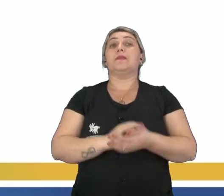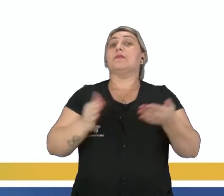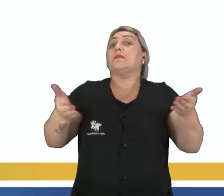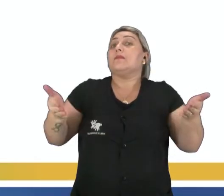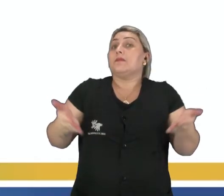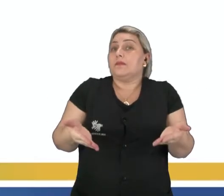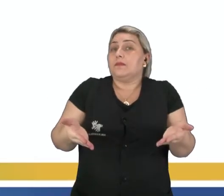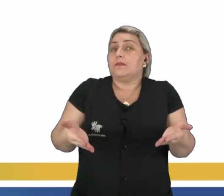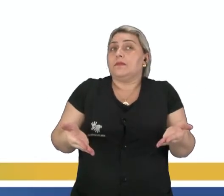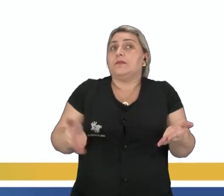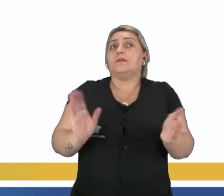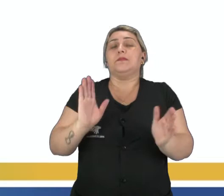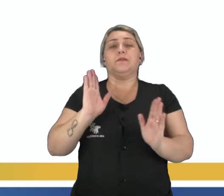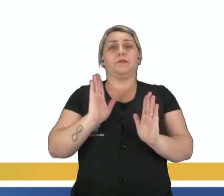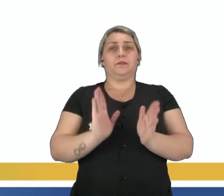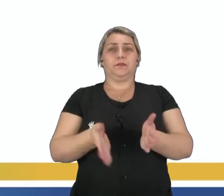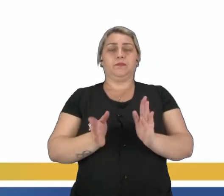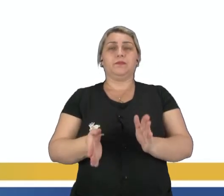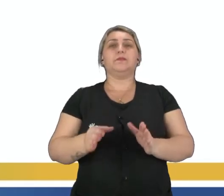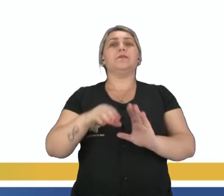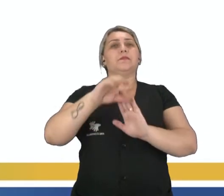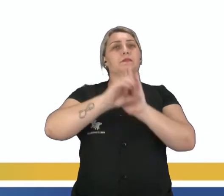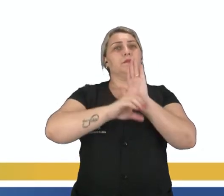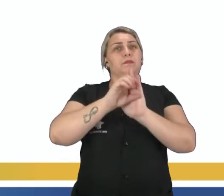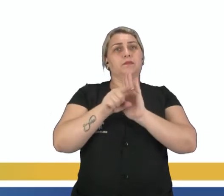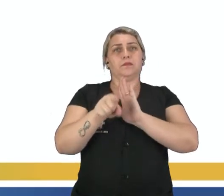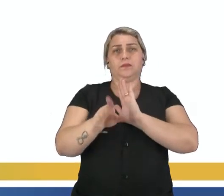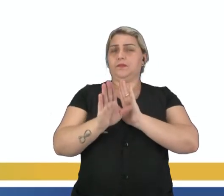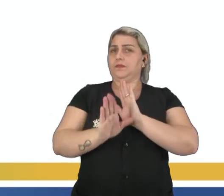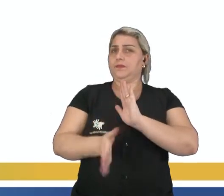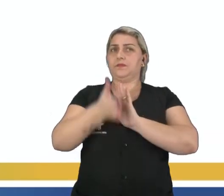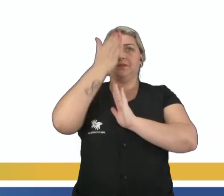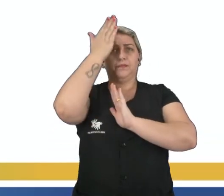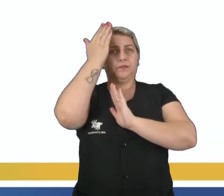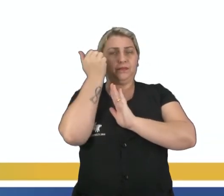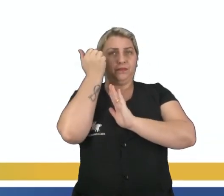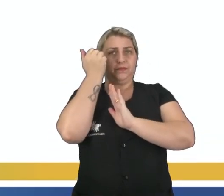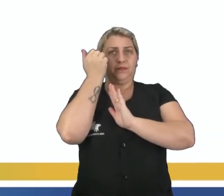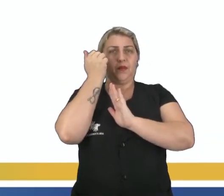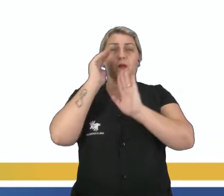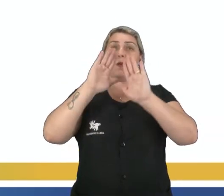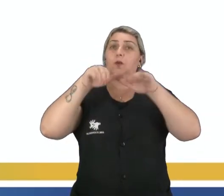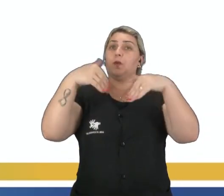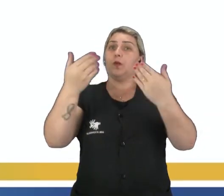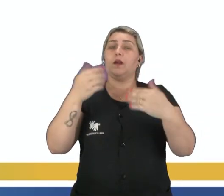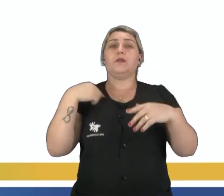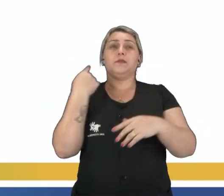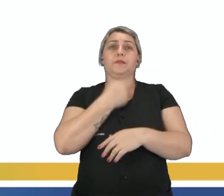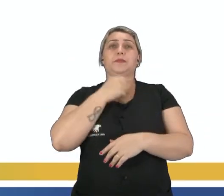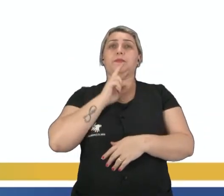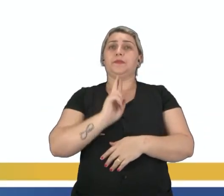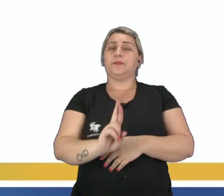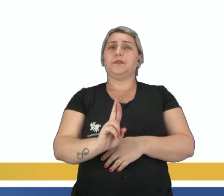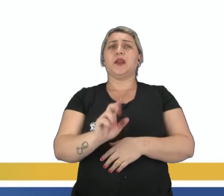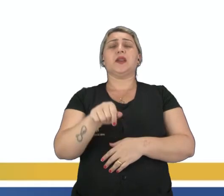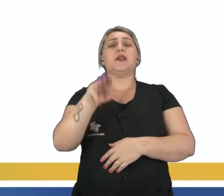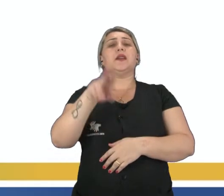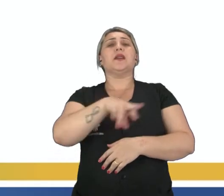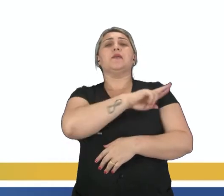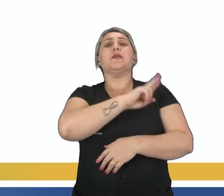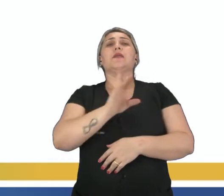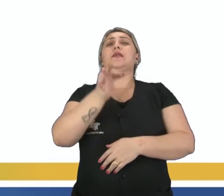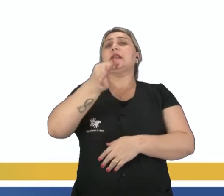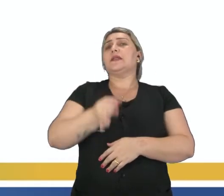E agora, dentro já desses conteúdos, você já descobriu qual é a nossa resposta aí? Quem